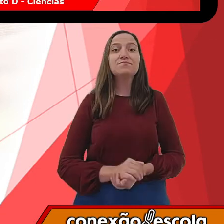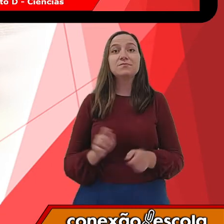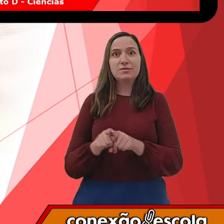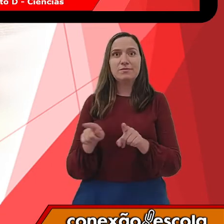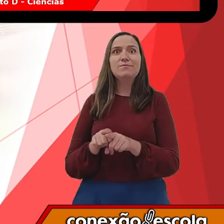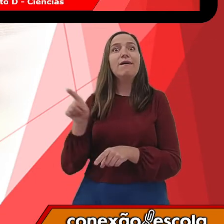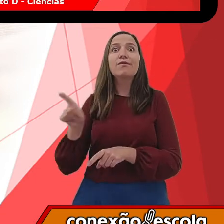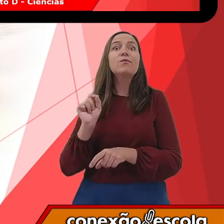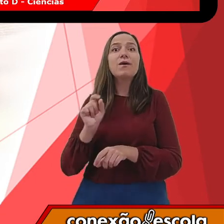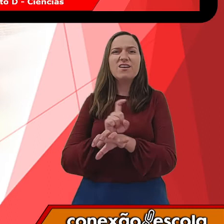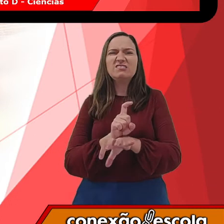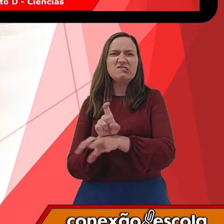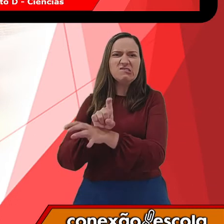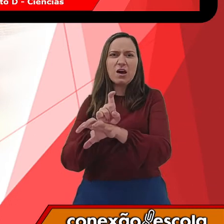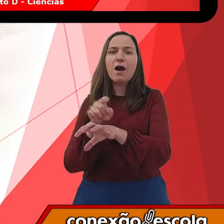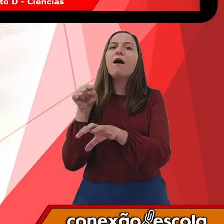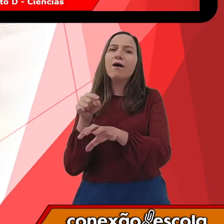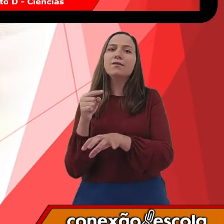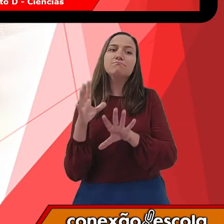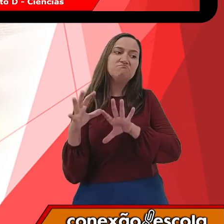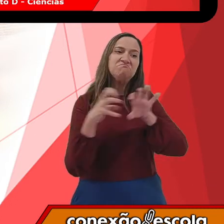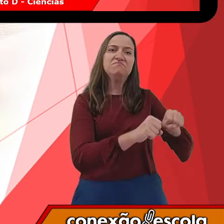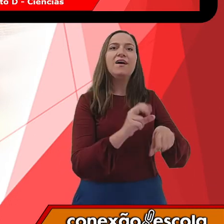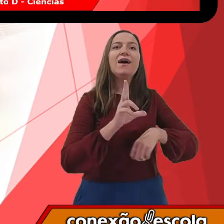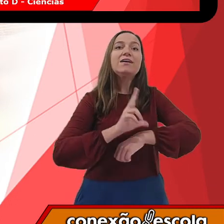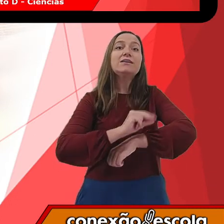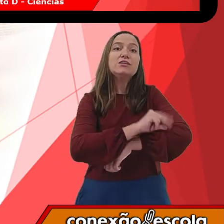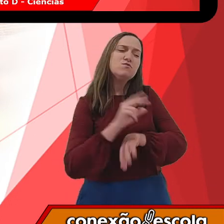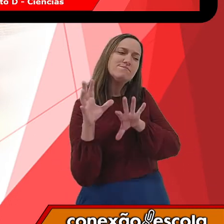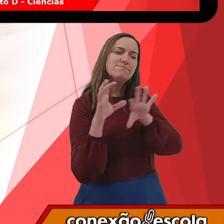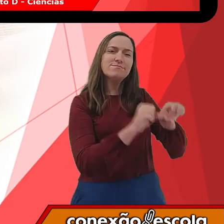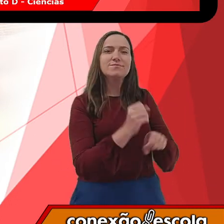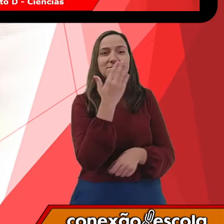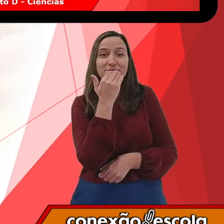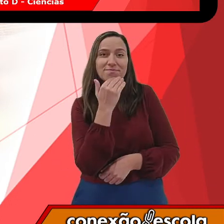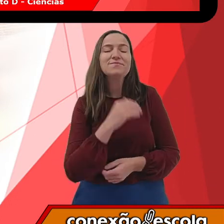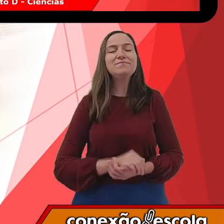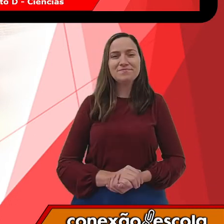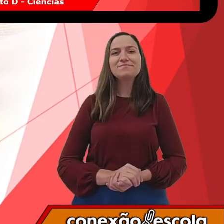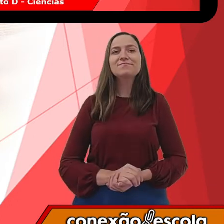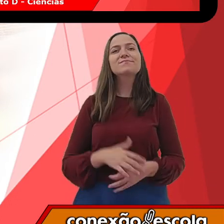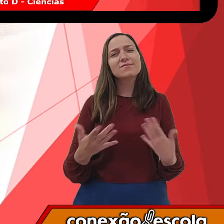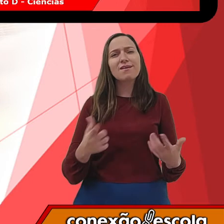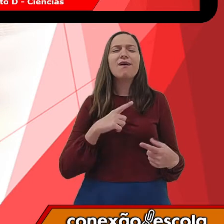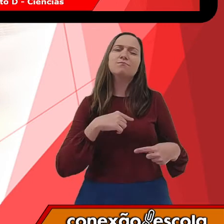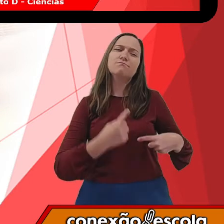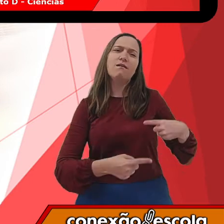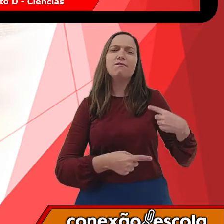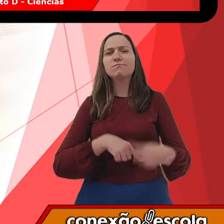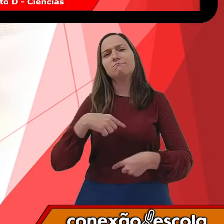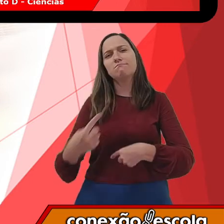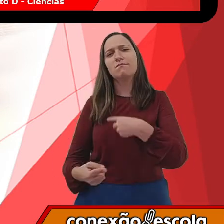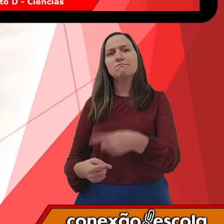do grilo e ele é considerado um consumidor secundário. E assim a cadeia alimentar